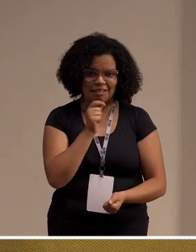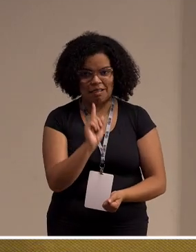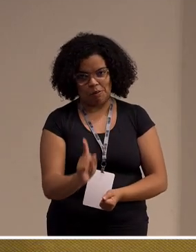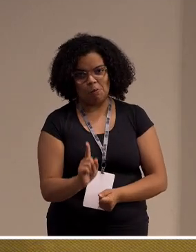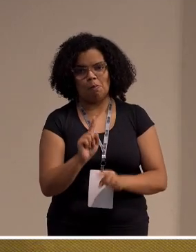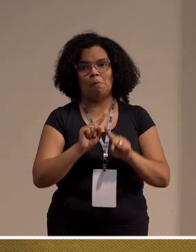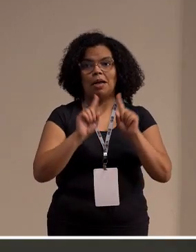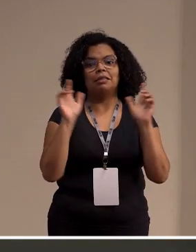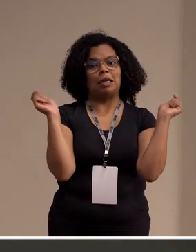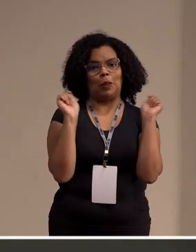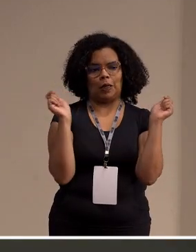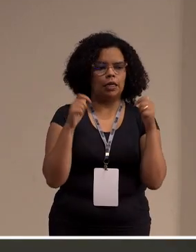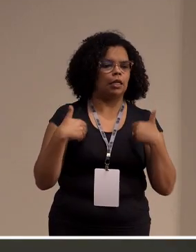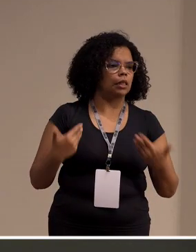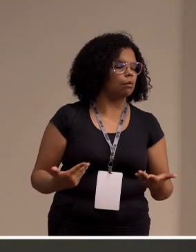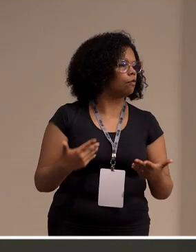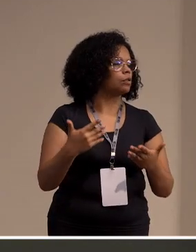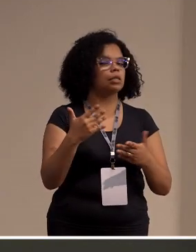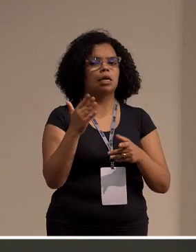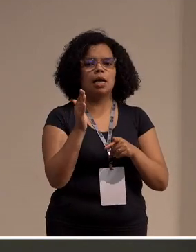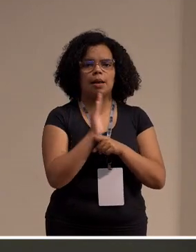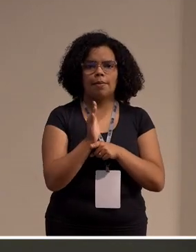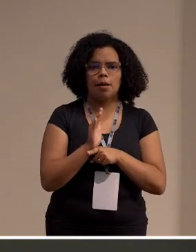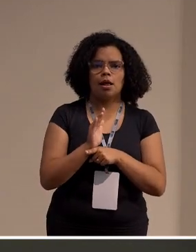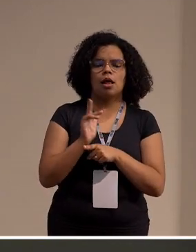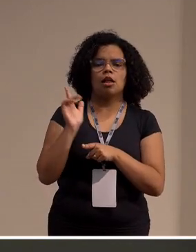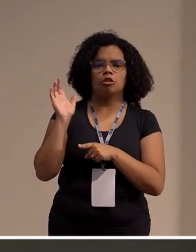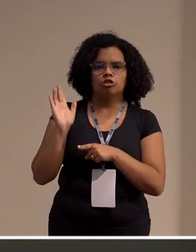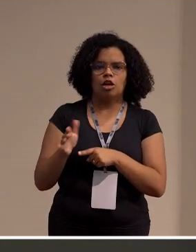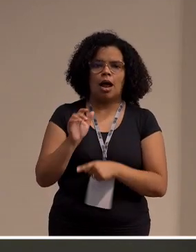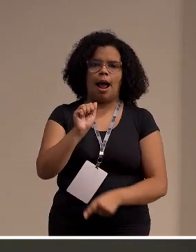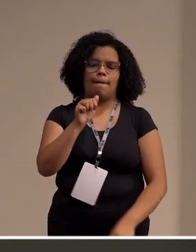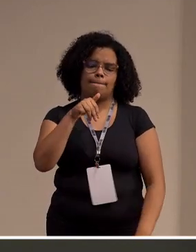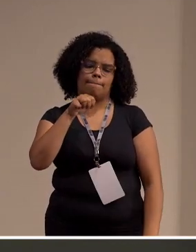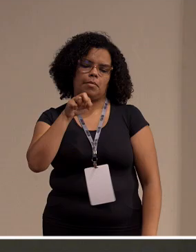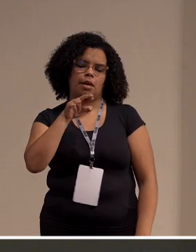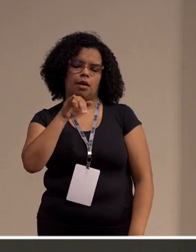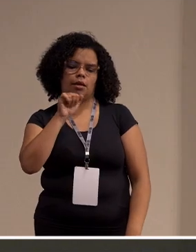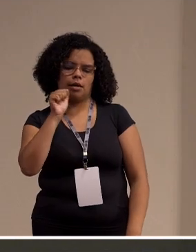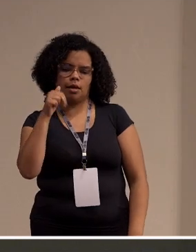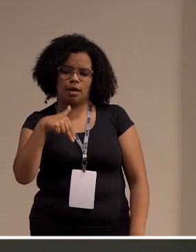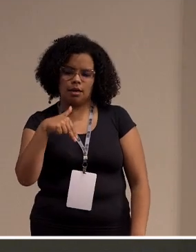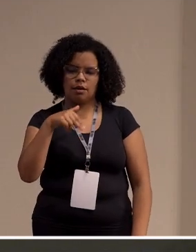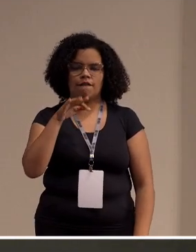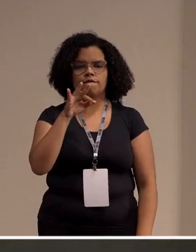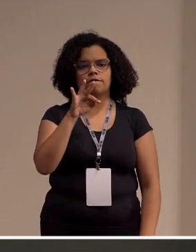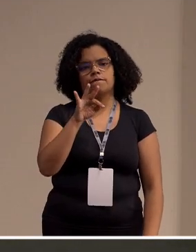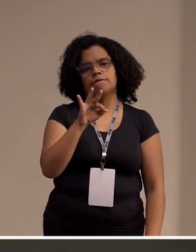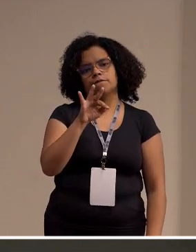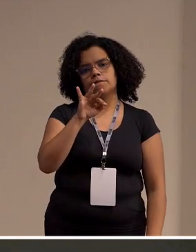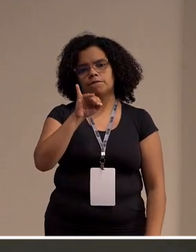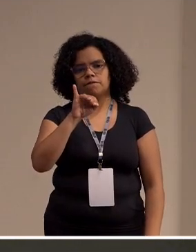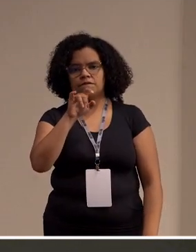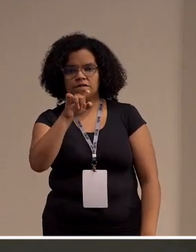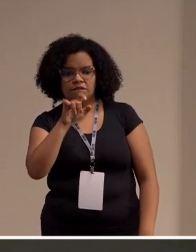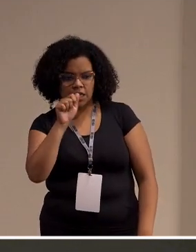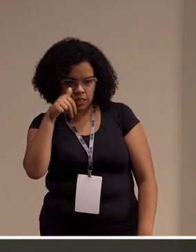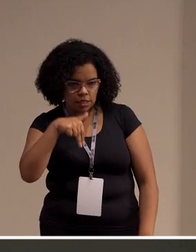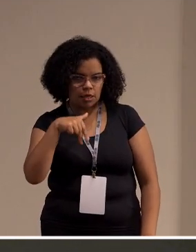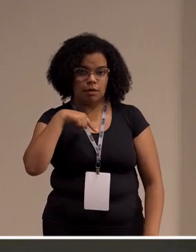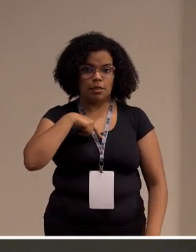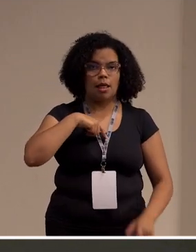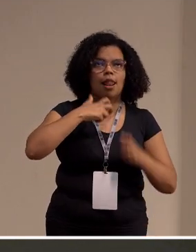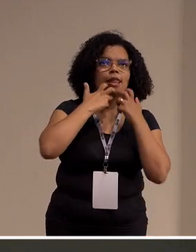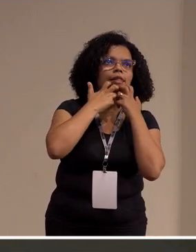Você mencionou American Fiction. Eu assisti umas três vezes o American Fiction. Berrava em casa assistindo o